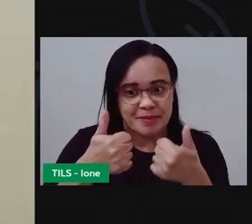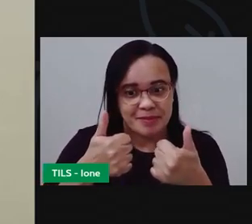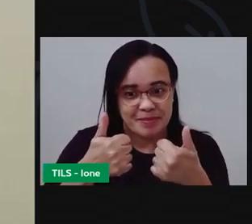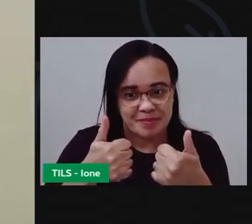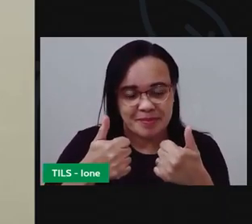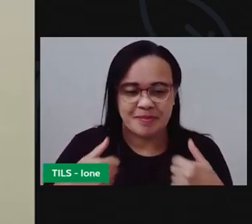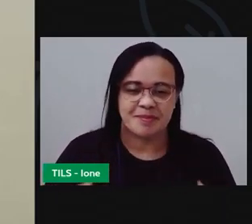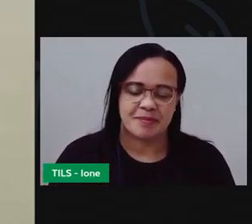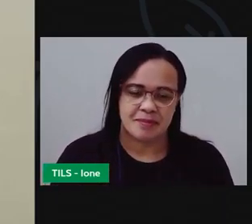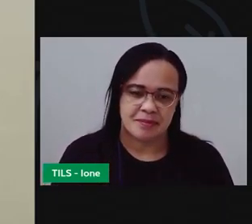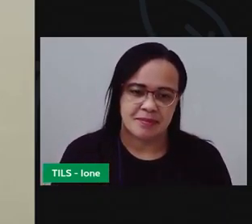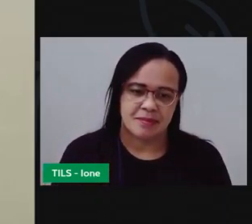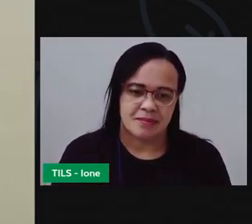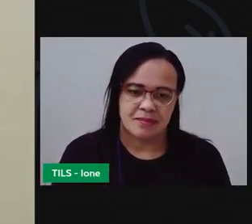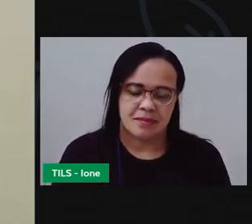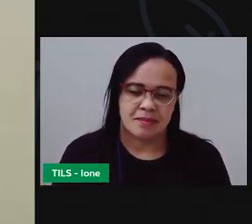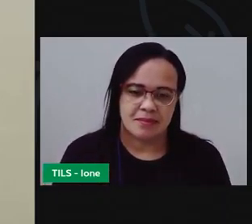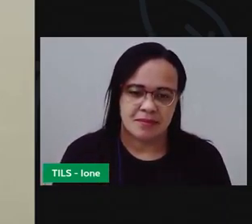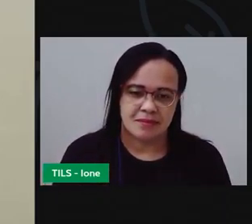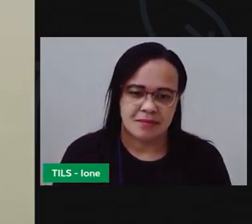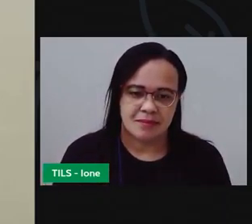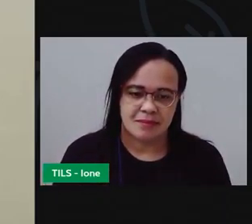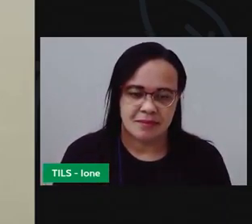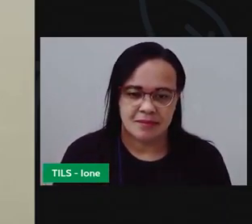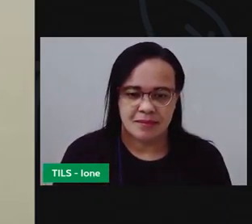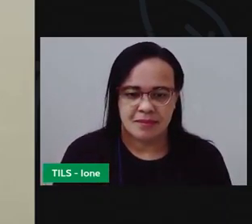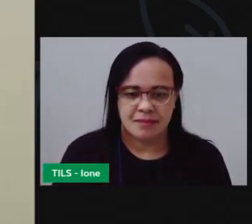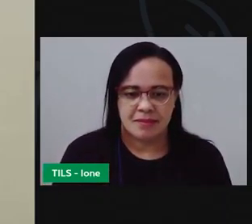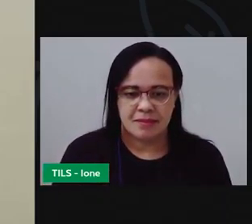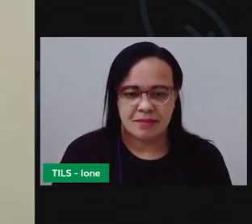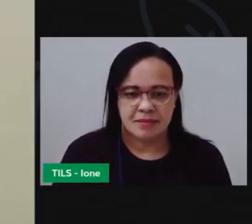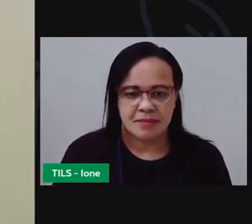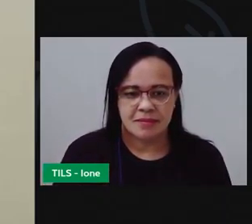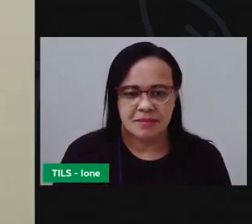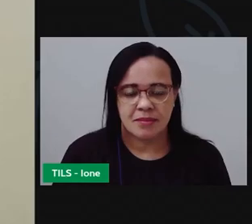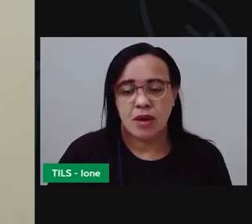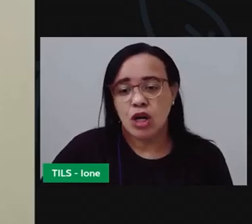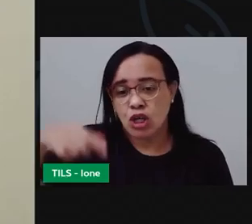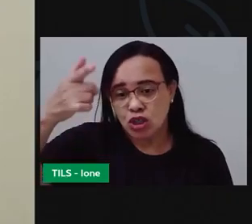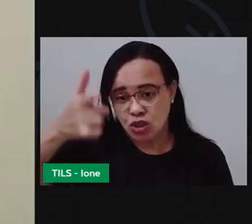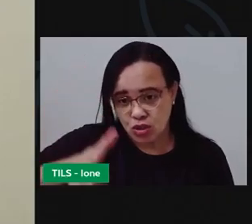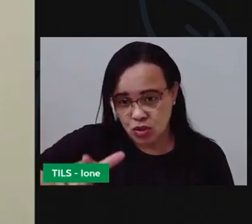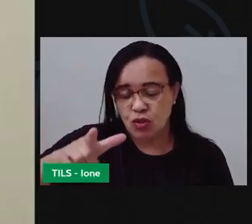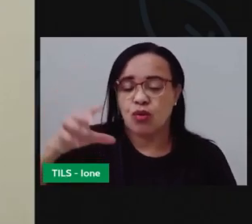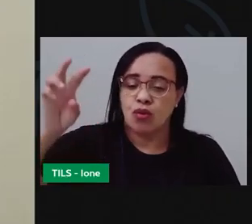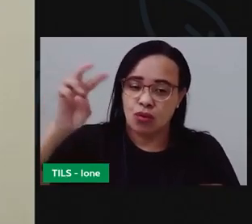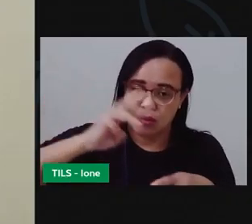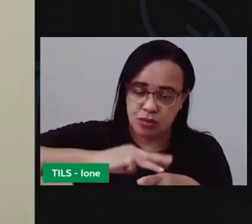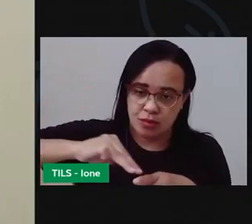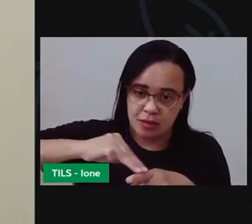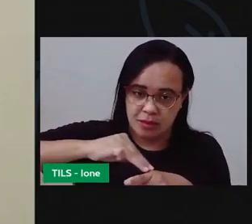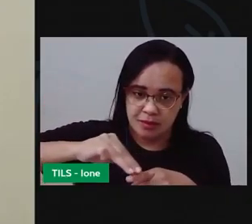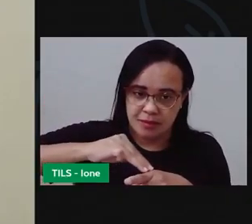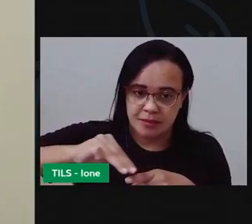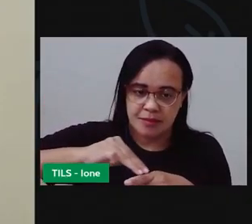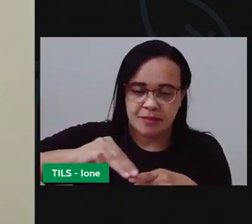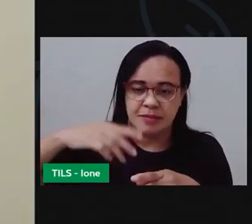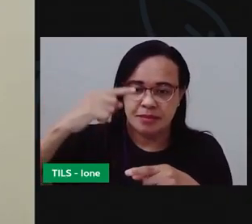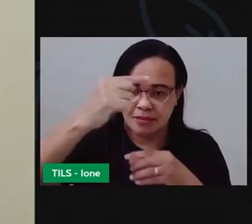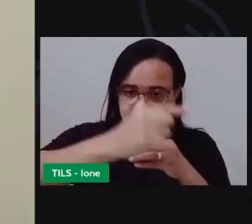o nosso vai vir. Vou precisar aqui cortar mais outro pedaço de fita adesiva.